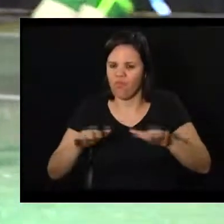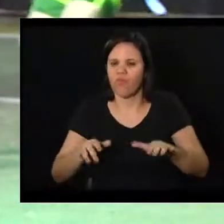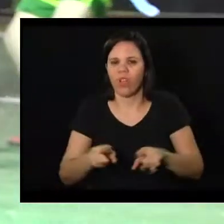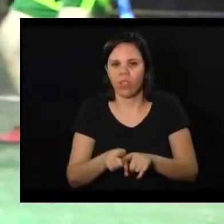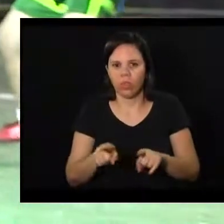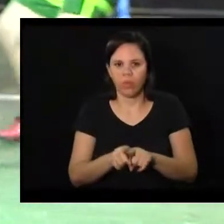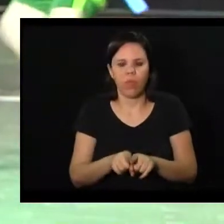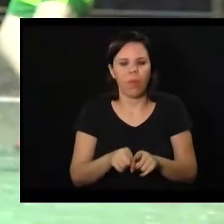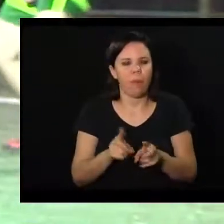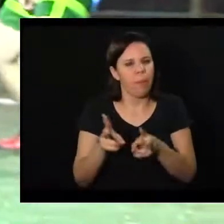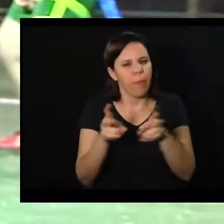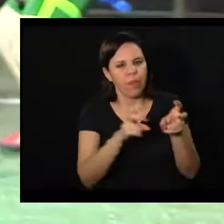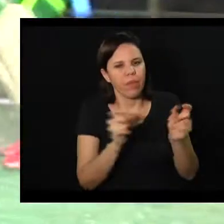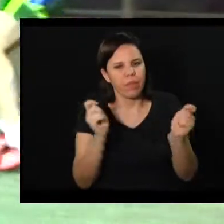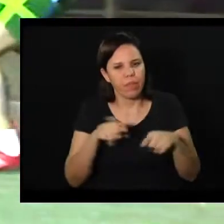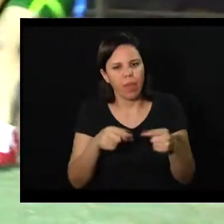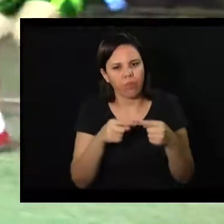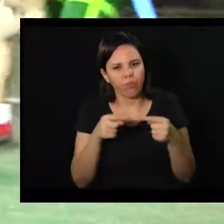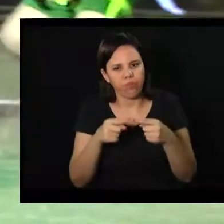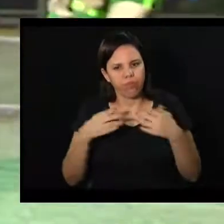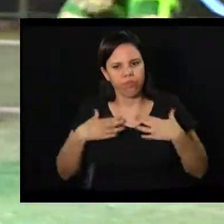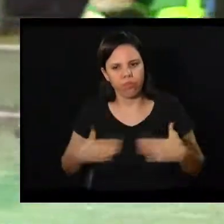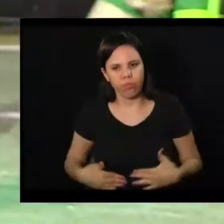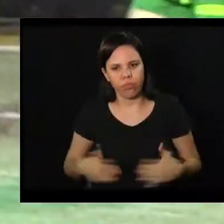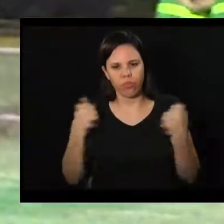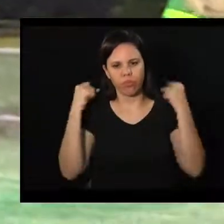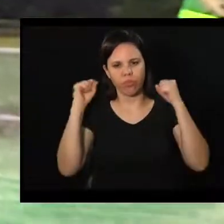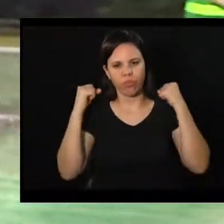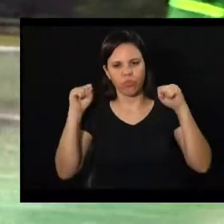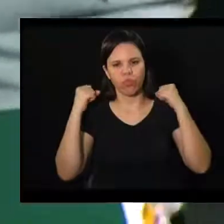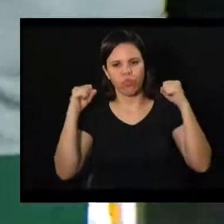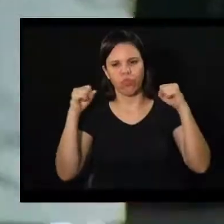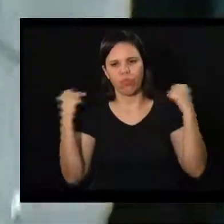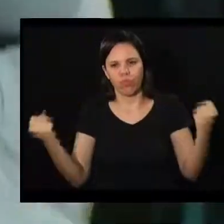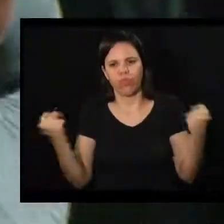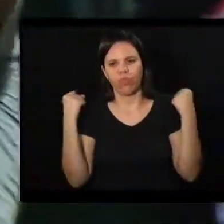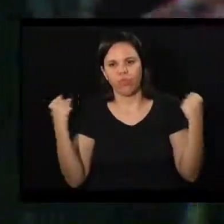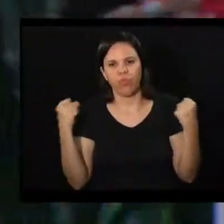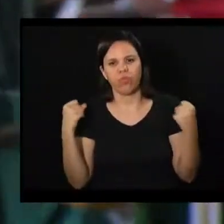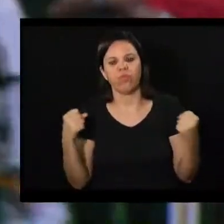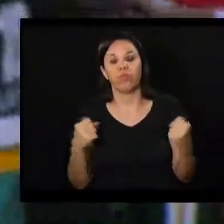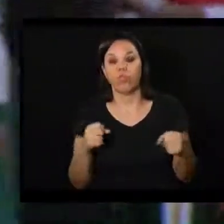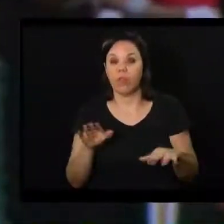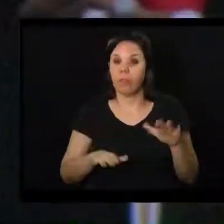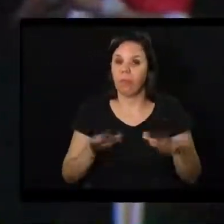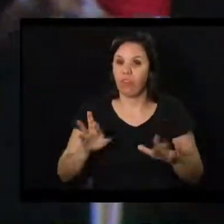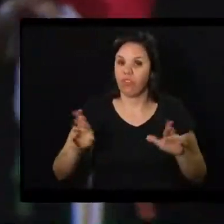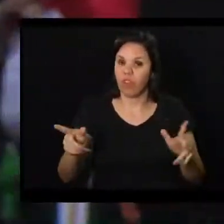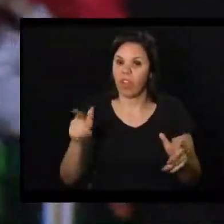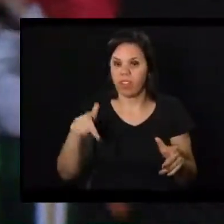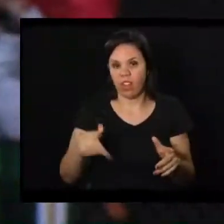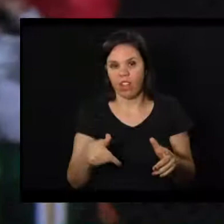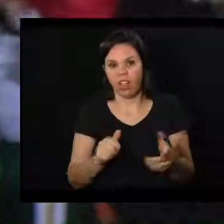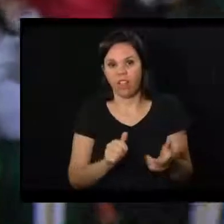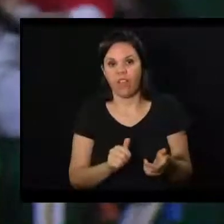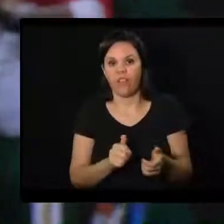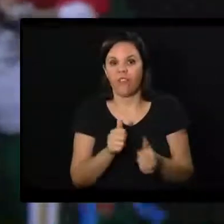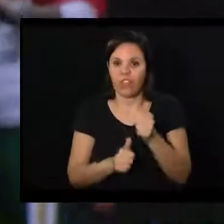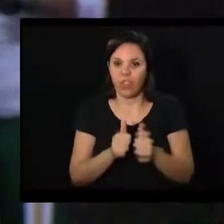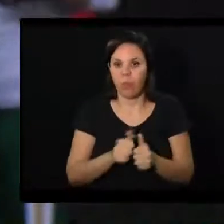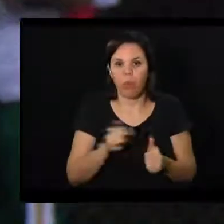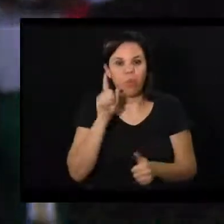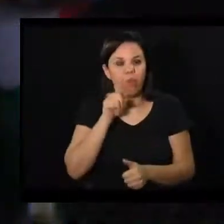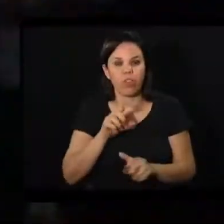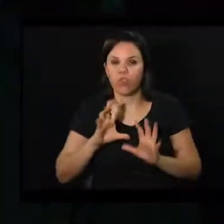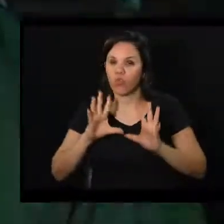aptidão física. E a aptidão física é diferente da forma física. No futebol americano tem lugar para todo o biotipo.